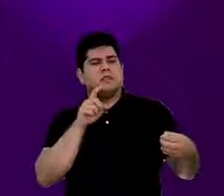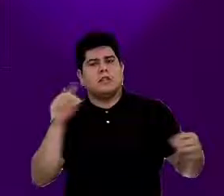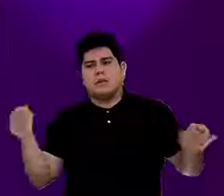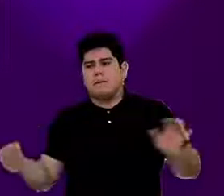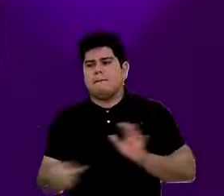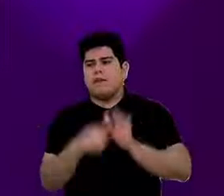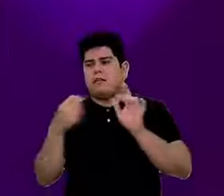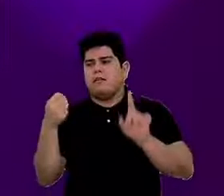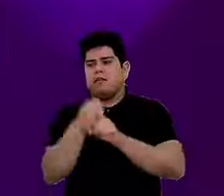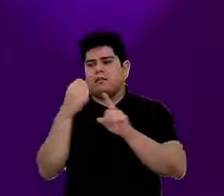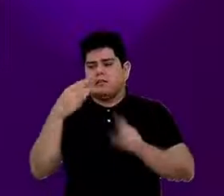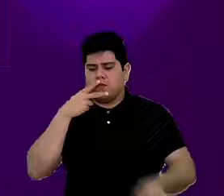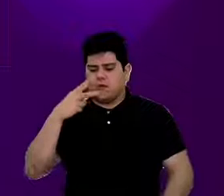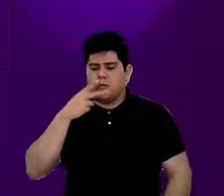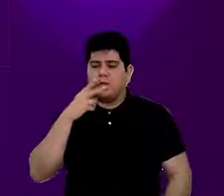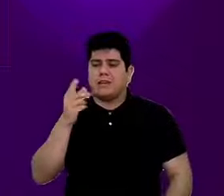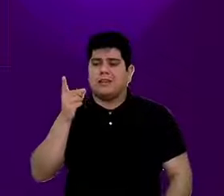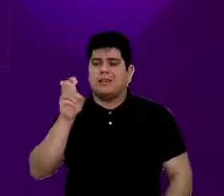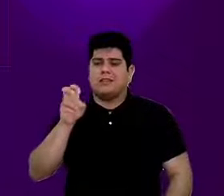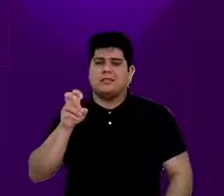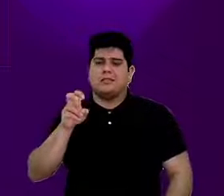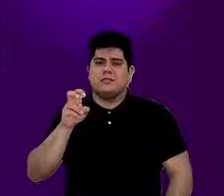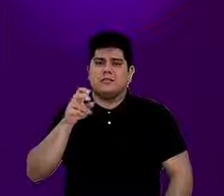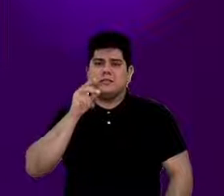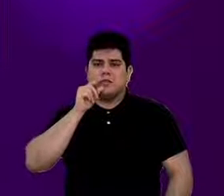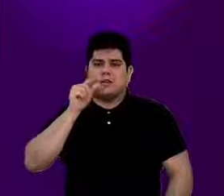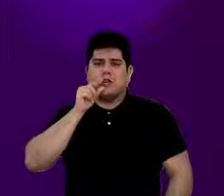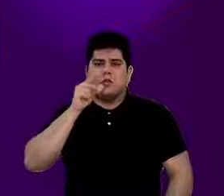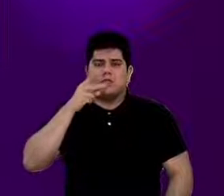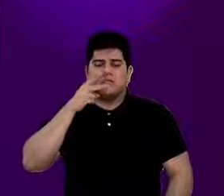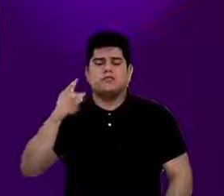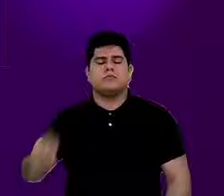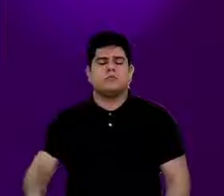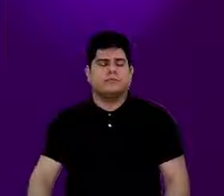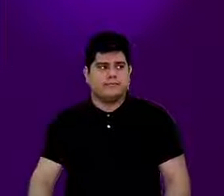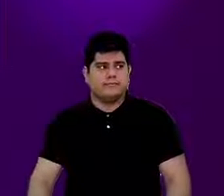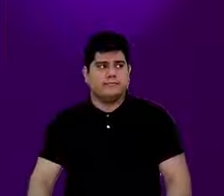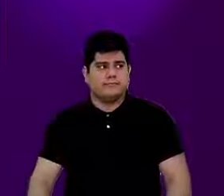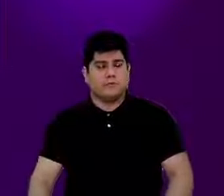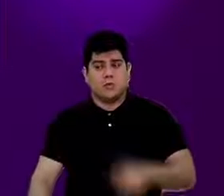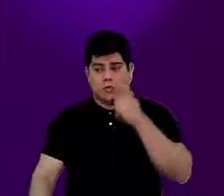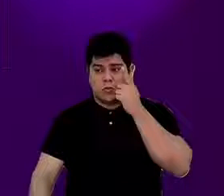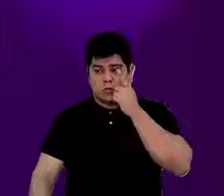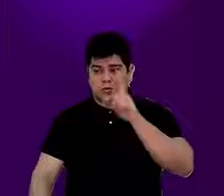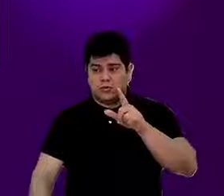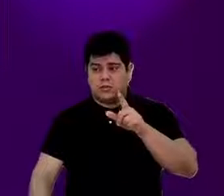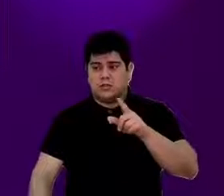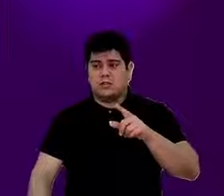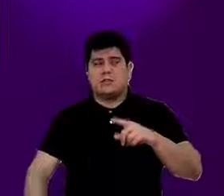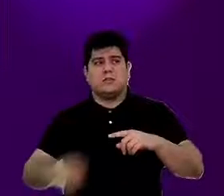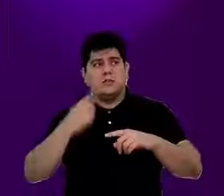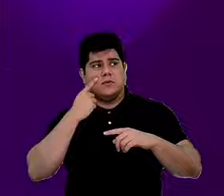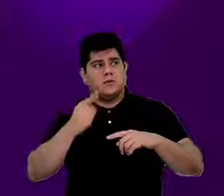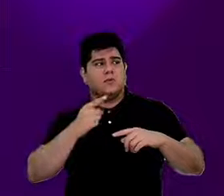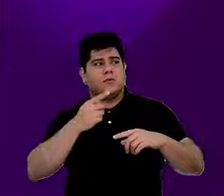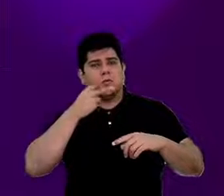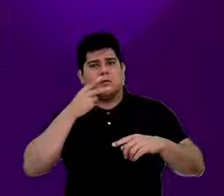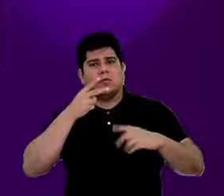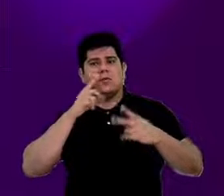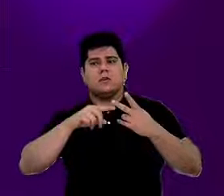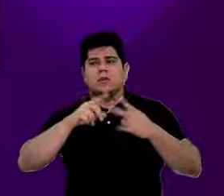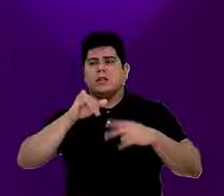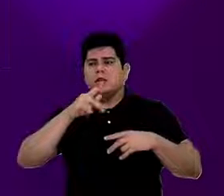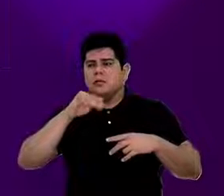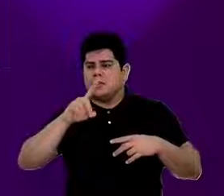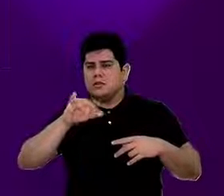que fumar 15 cigarros. A gente consegue ver uma carga tabágica, uma carga pressórica, carga lipídica, o